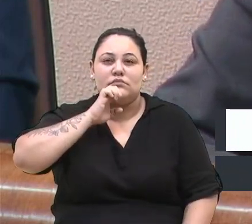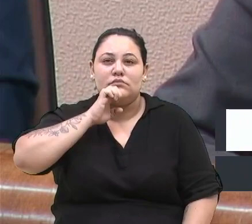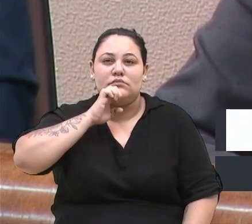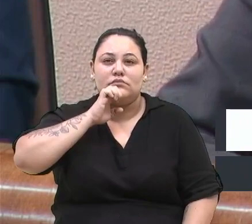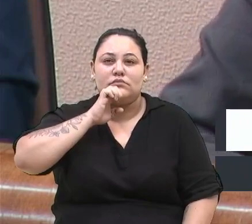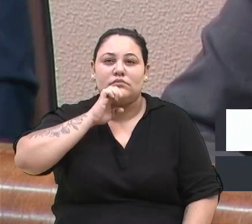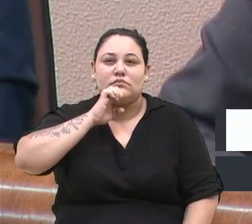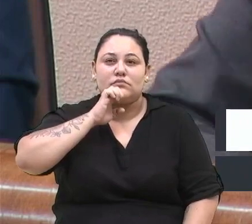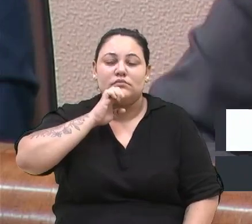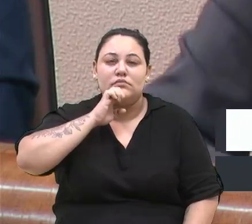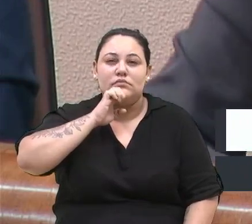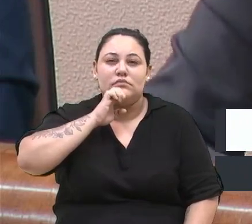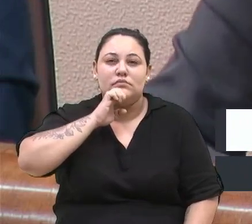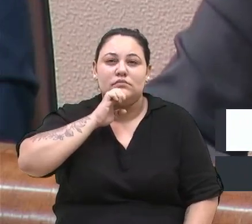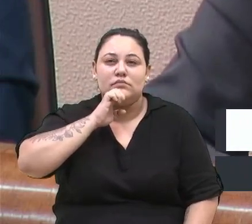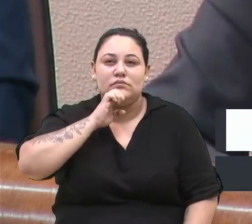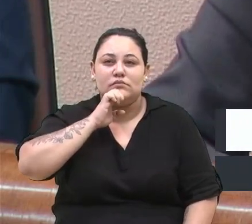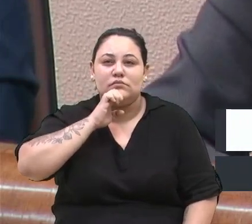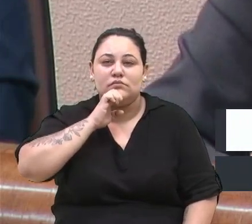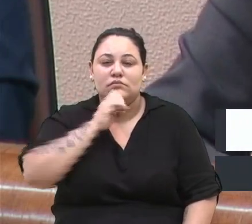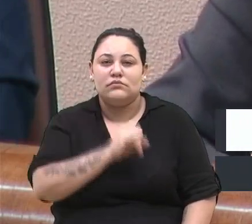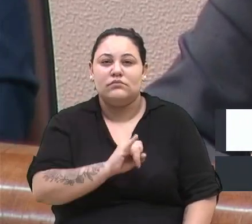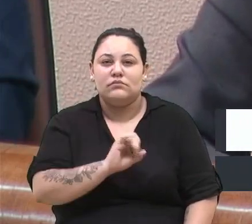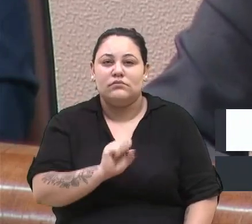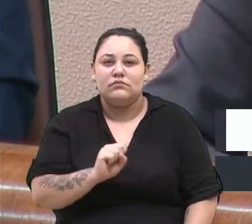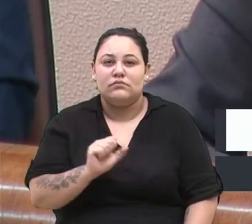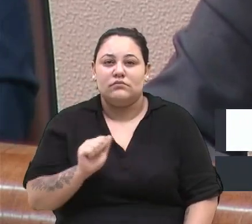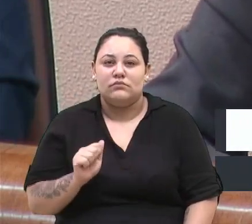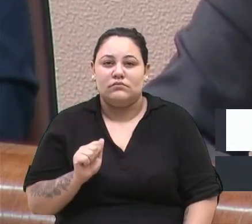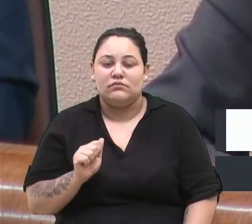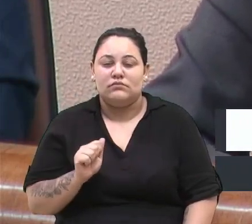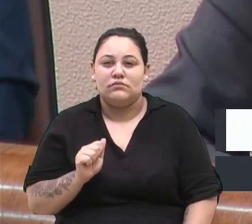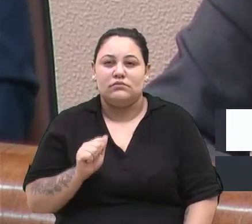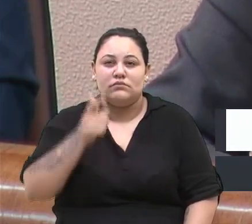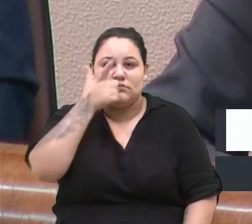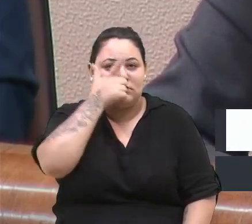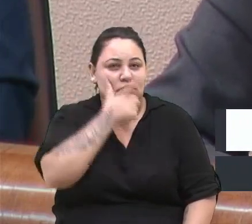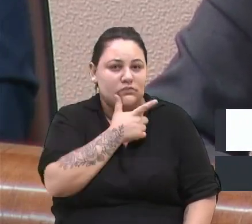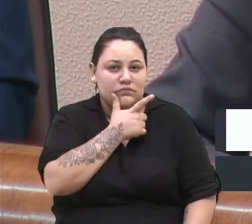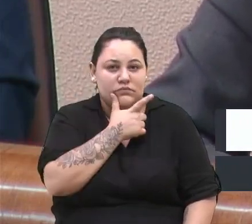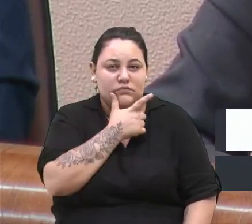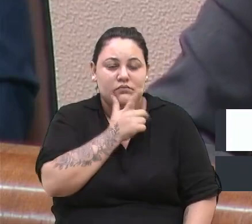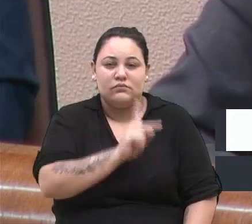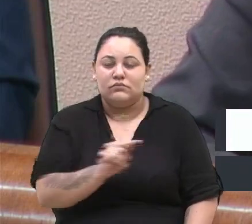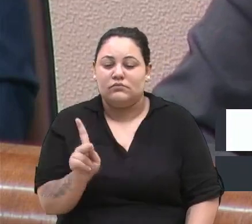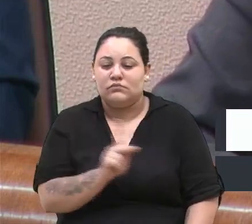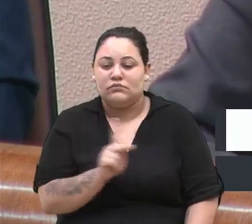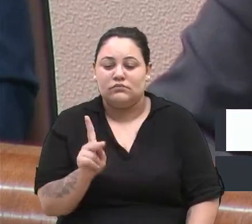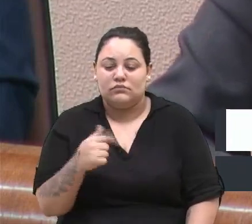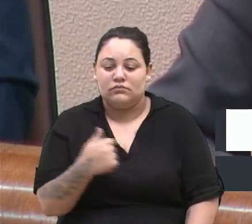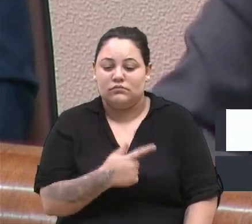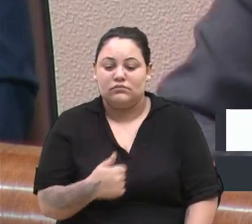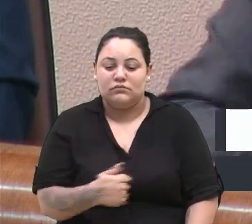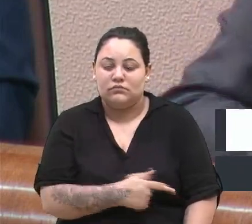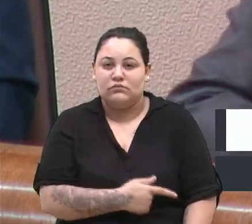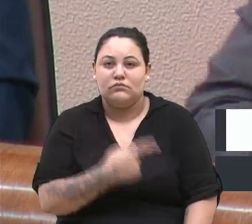balardim Isabela Lucas carenato professor zanquim e Rose